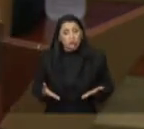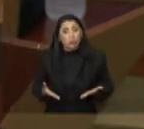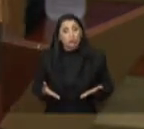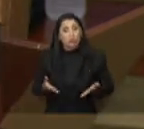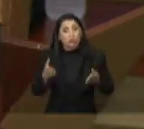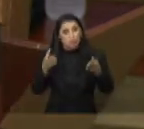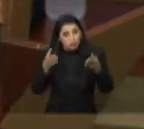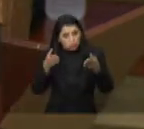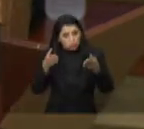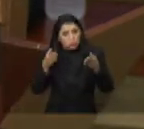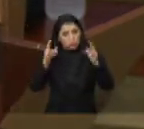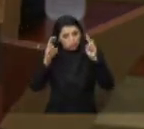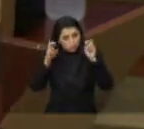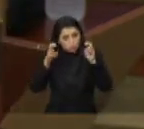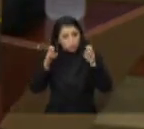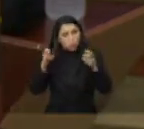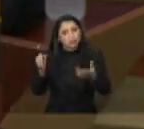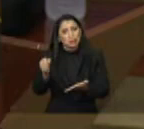questão fundamental